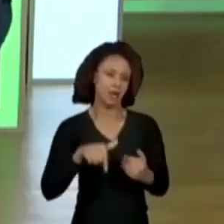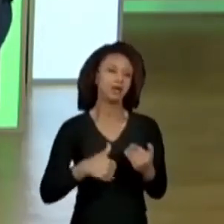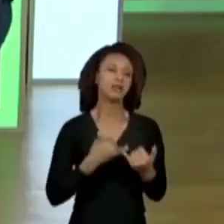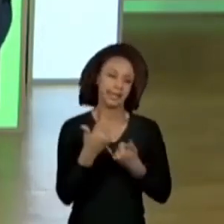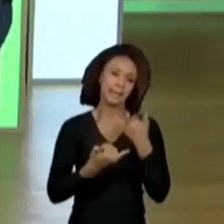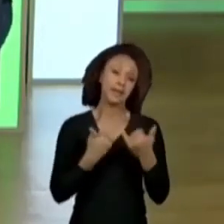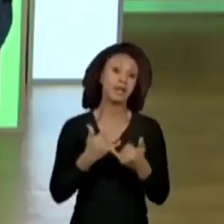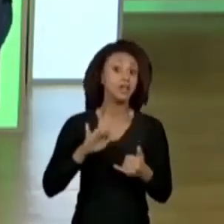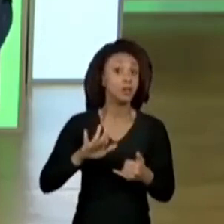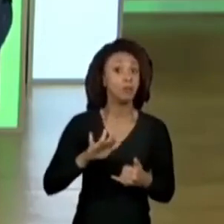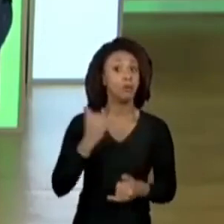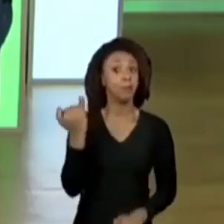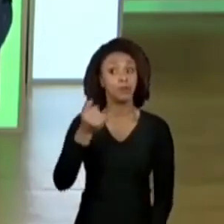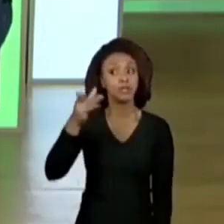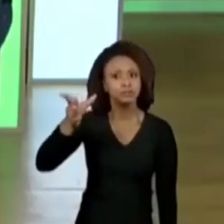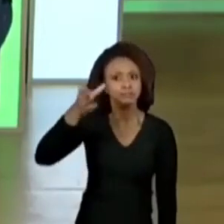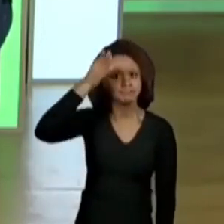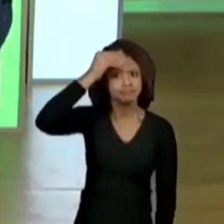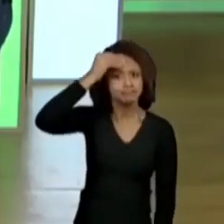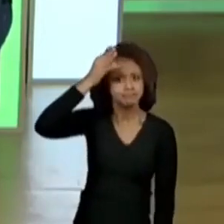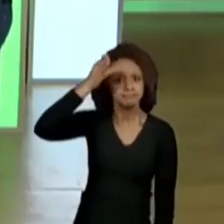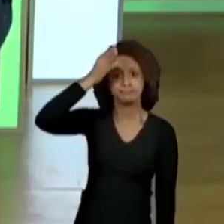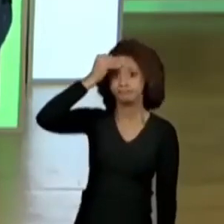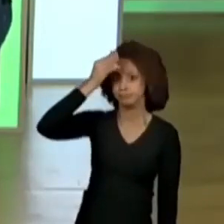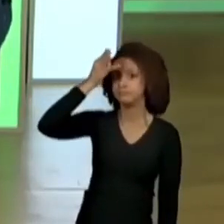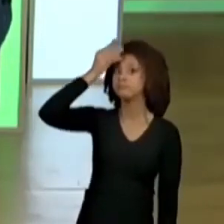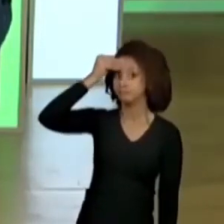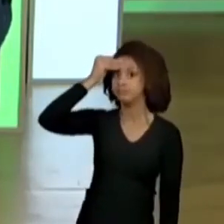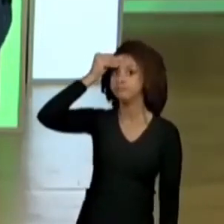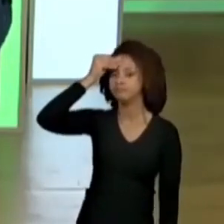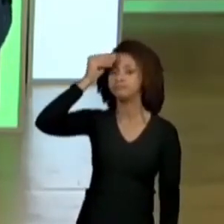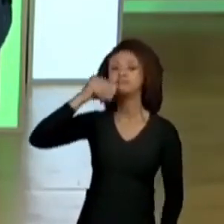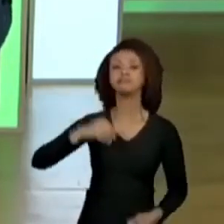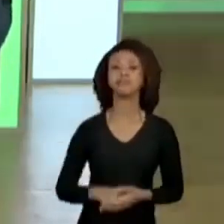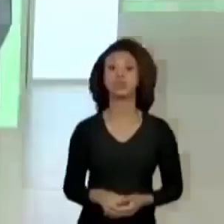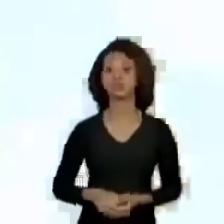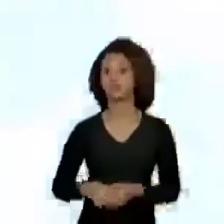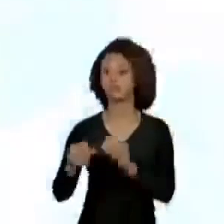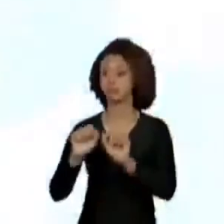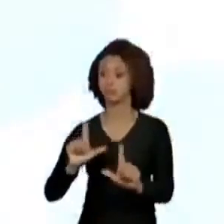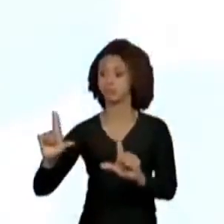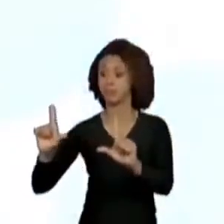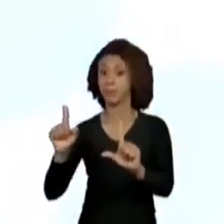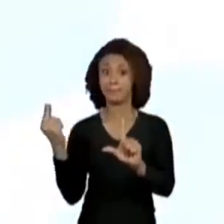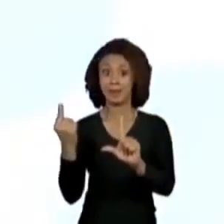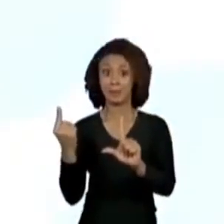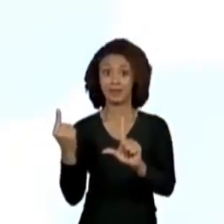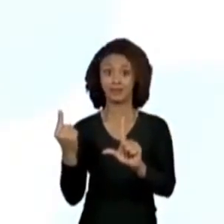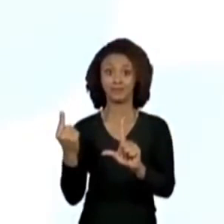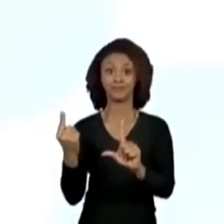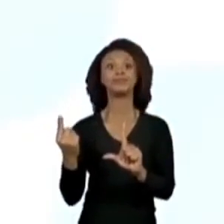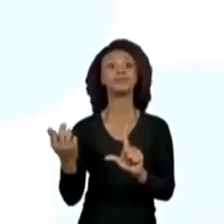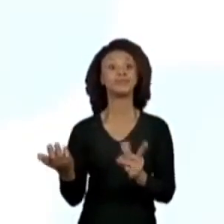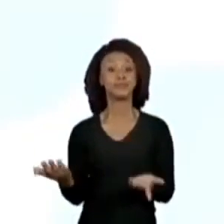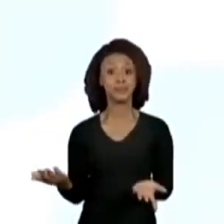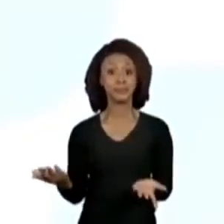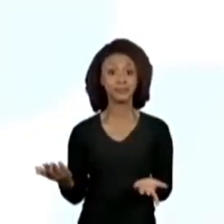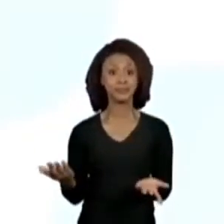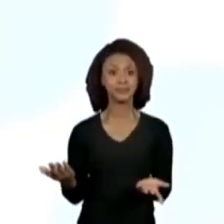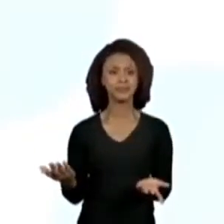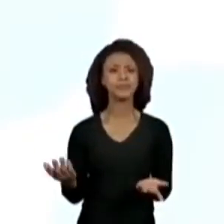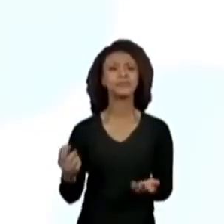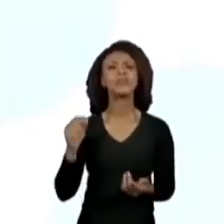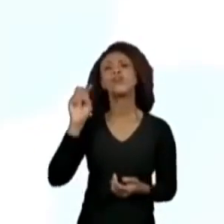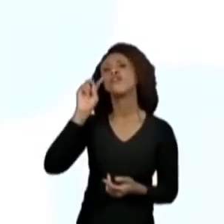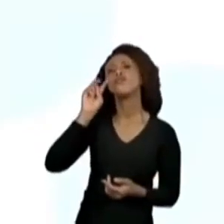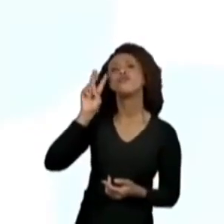que ir guardando o que a gente aprendeu, não é? Na primeira imagem, vocês vão me lembrar aí o que foi que